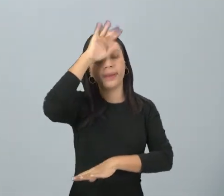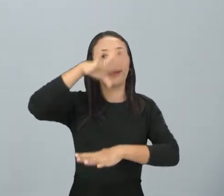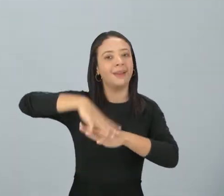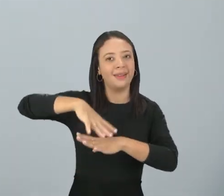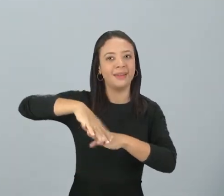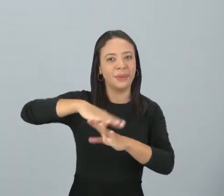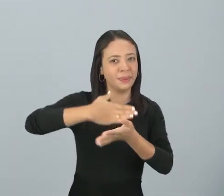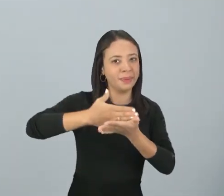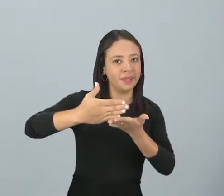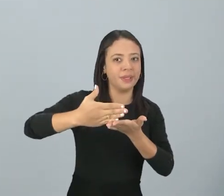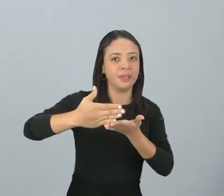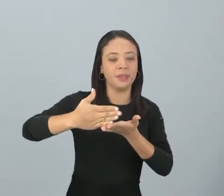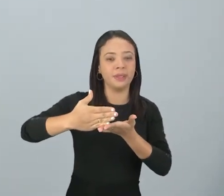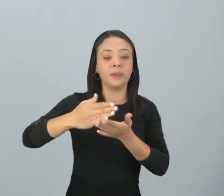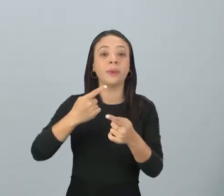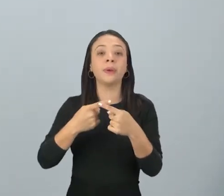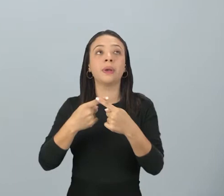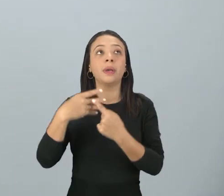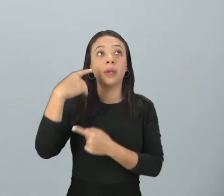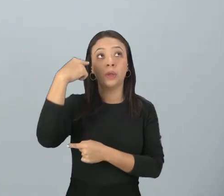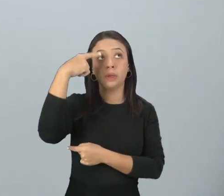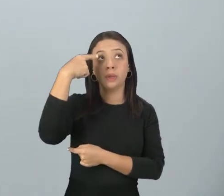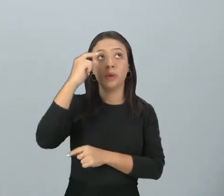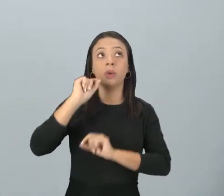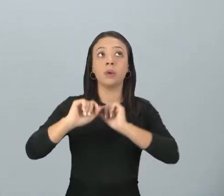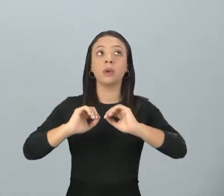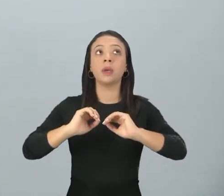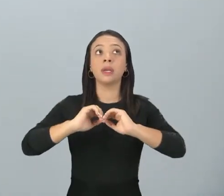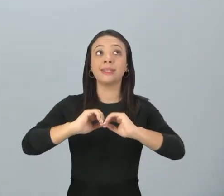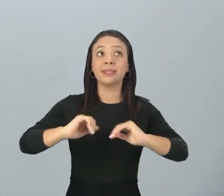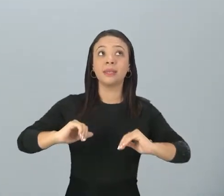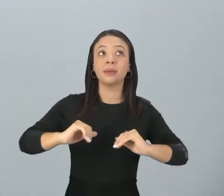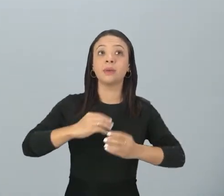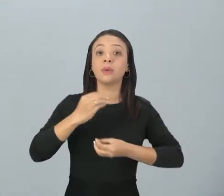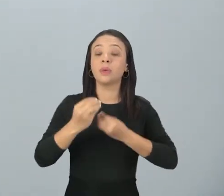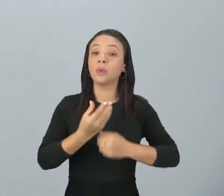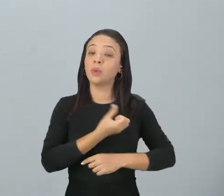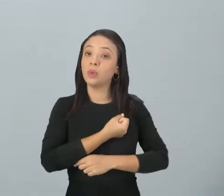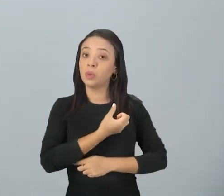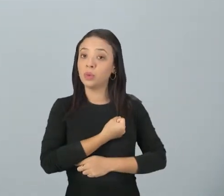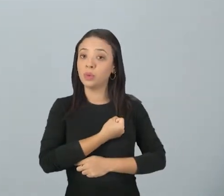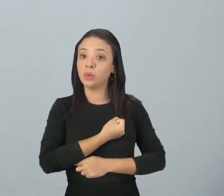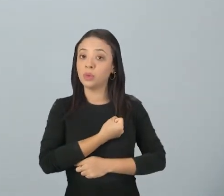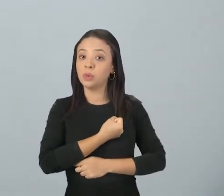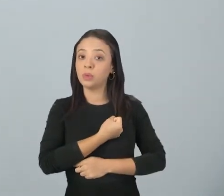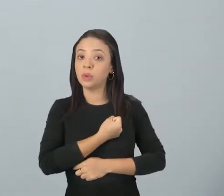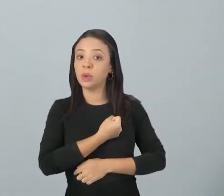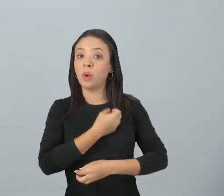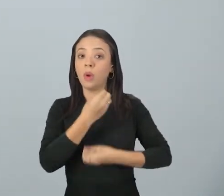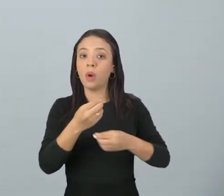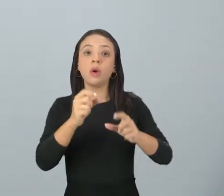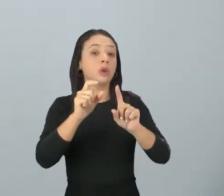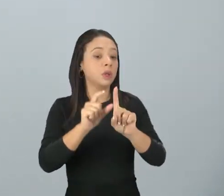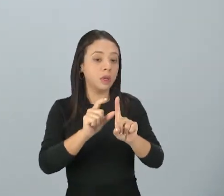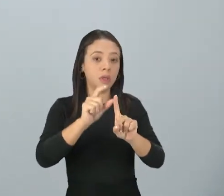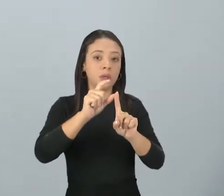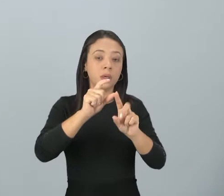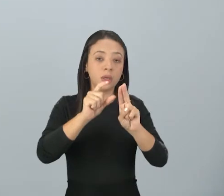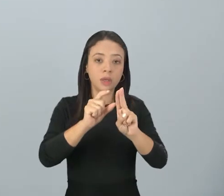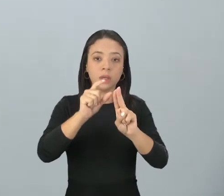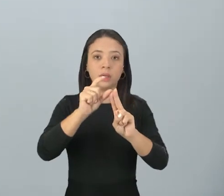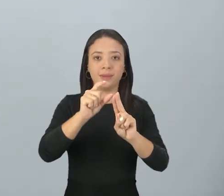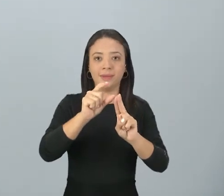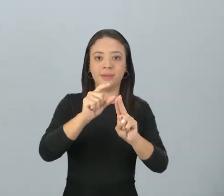tá? No espanhol, você separa, né, os números entre unidade e dezena,